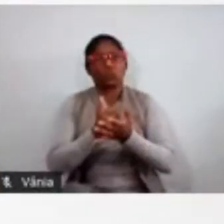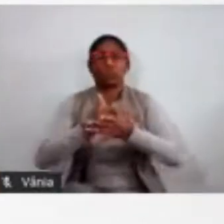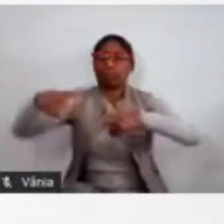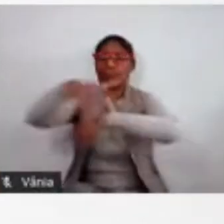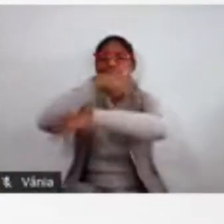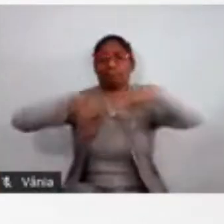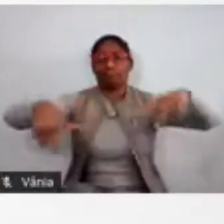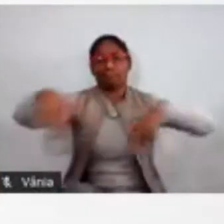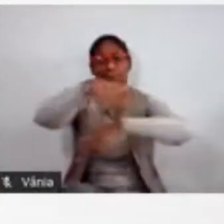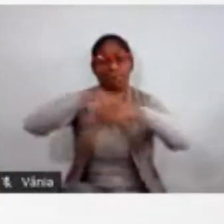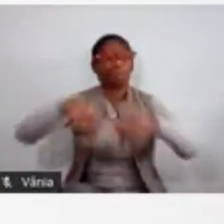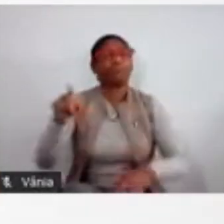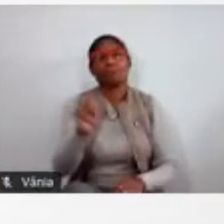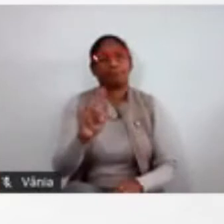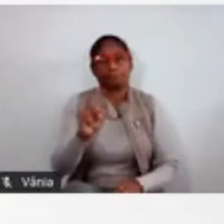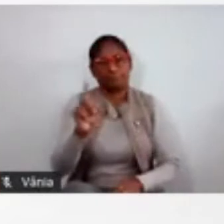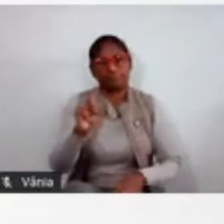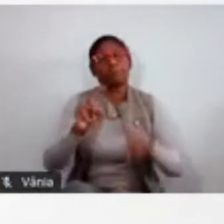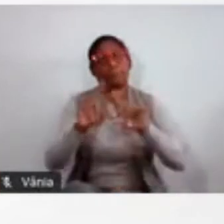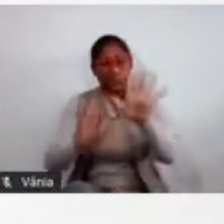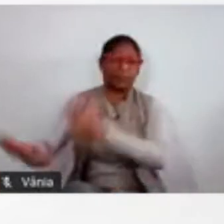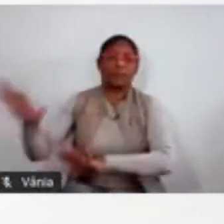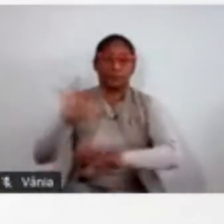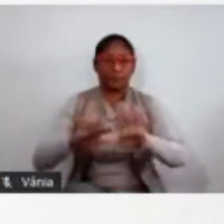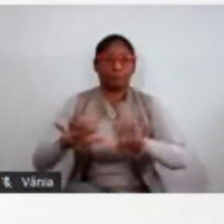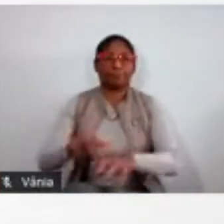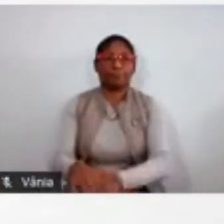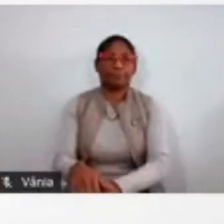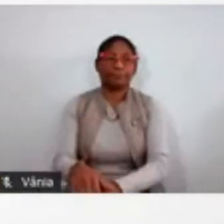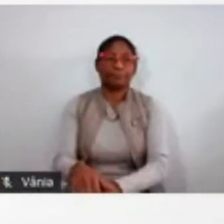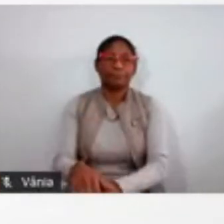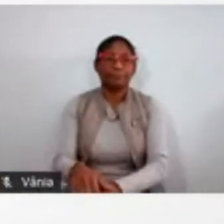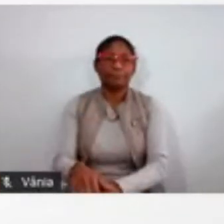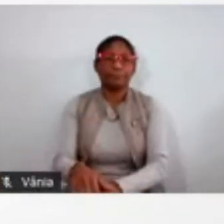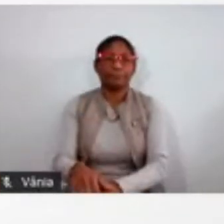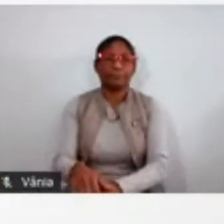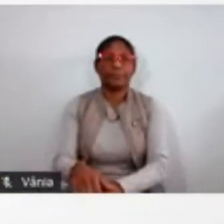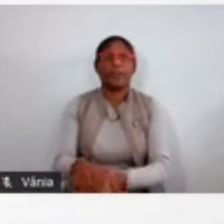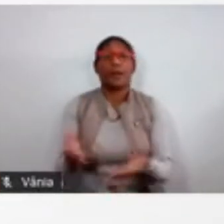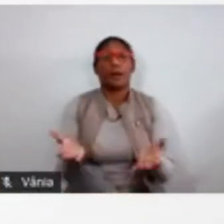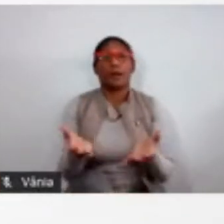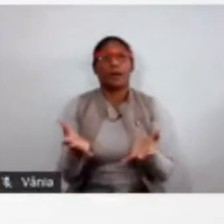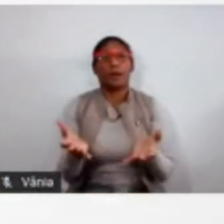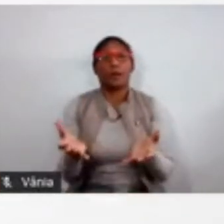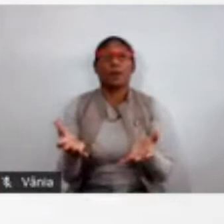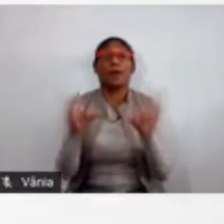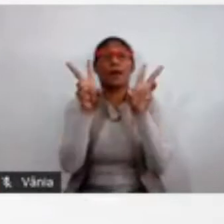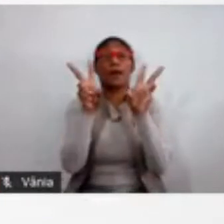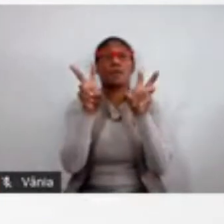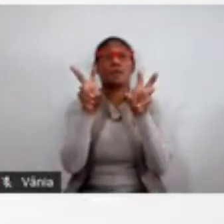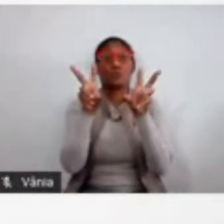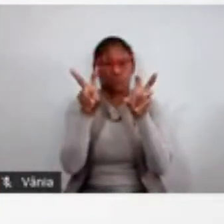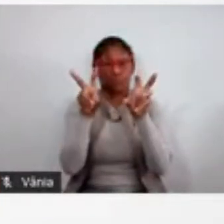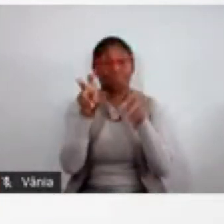ao distanciamento social. Então, dito isso, né, eu quero passar um assunto antes de nós passarmos